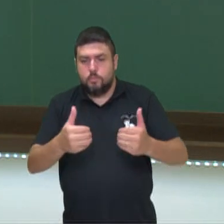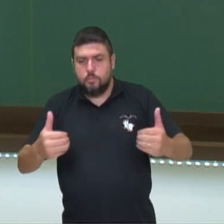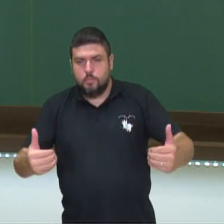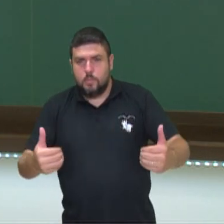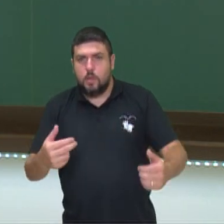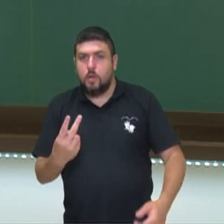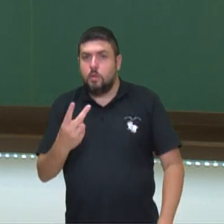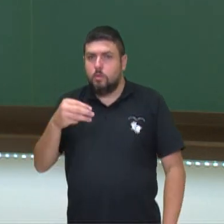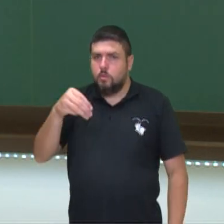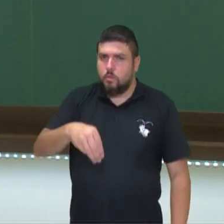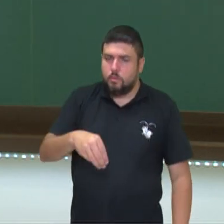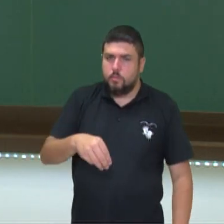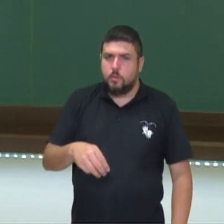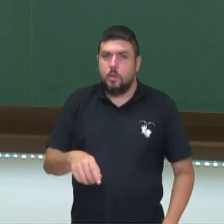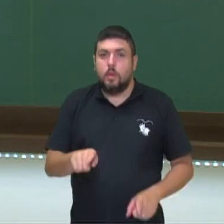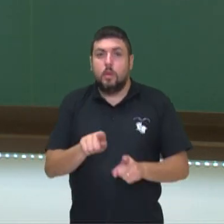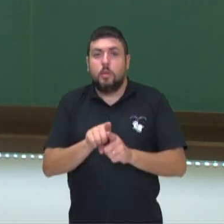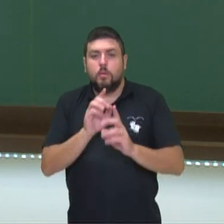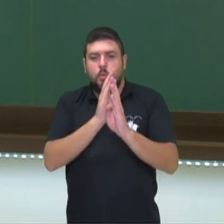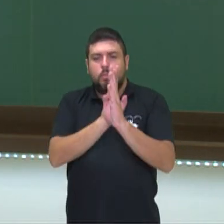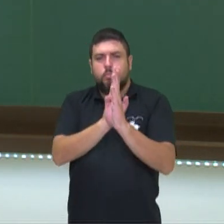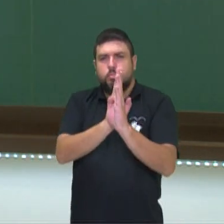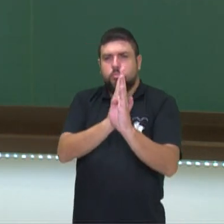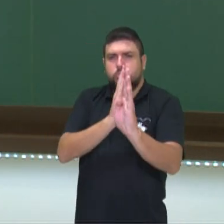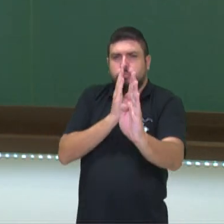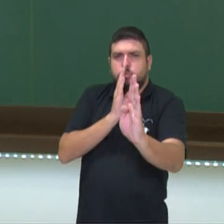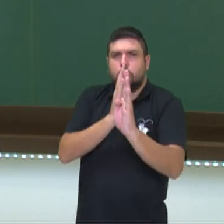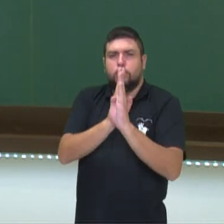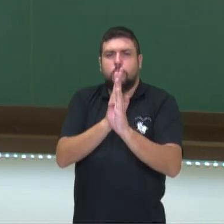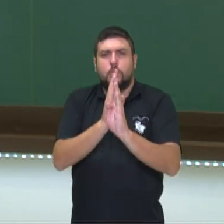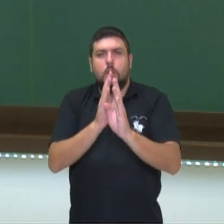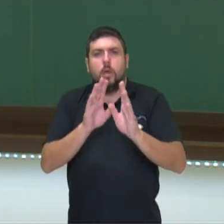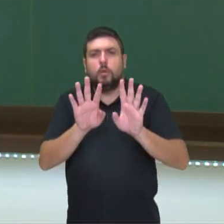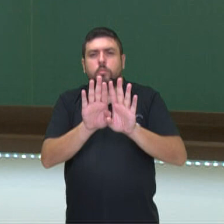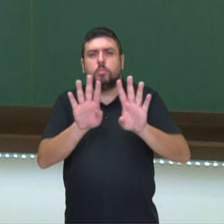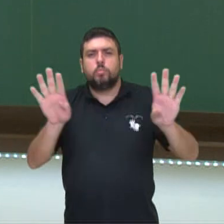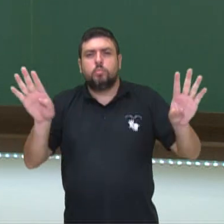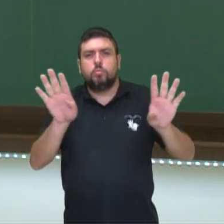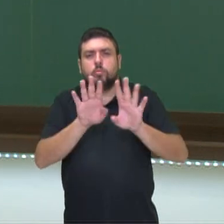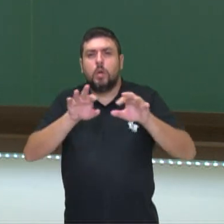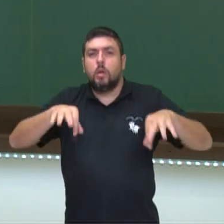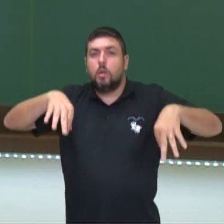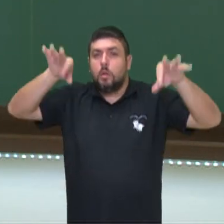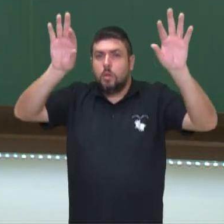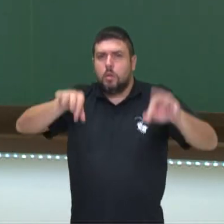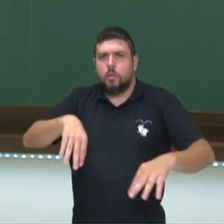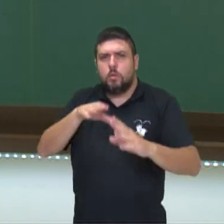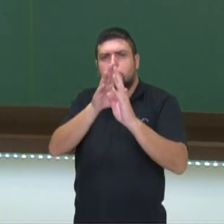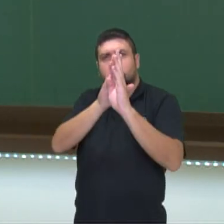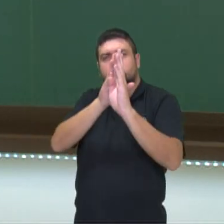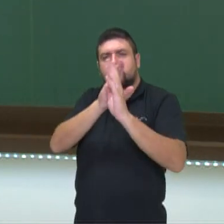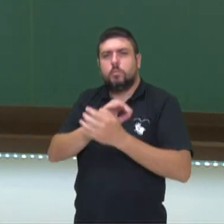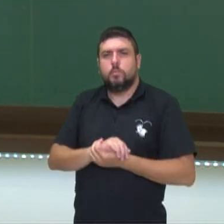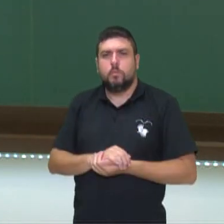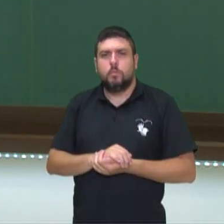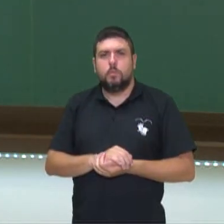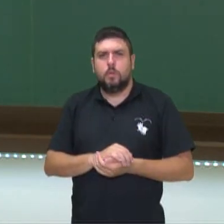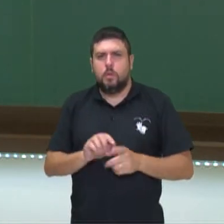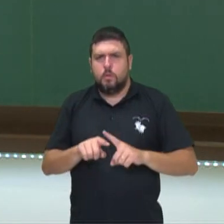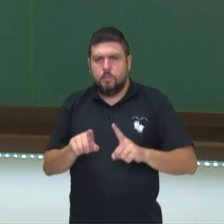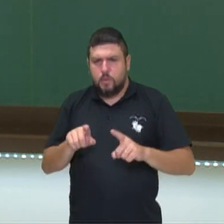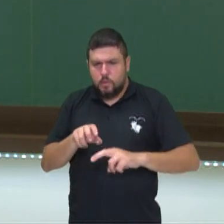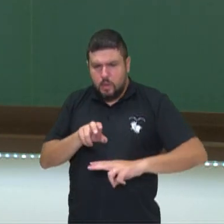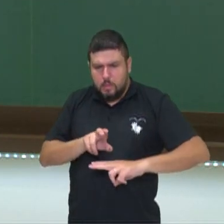colocar barreira de cortina, barreira, né, de um lençol pendurado, se possível, e não tinha nada a ver com